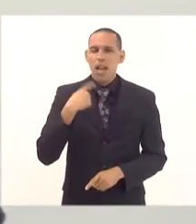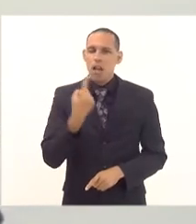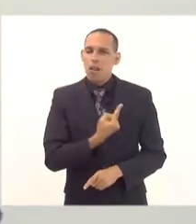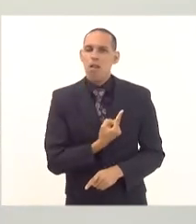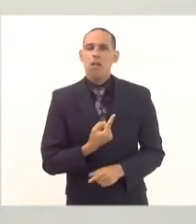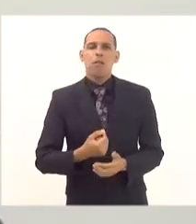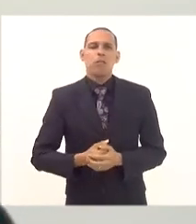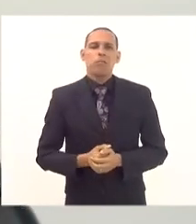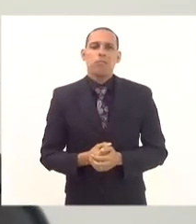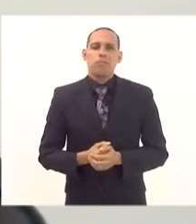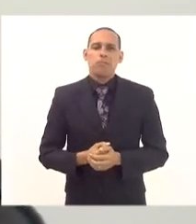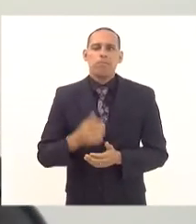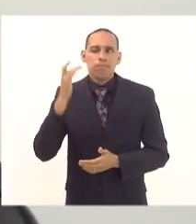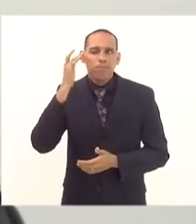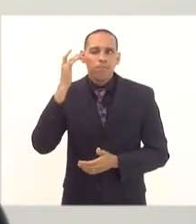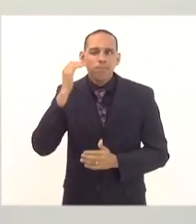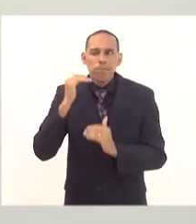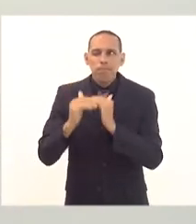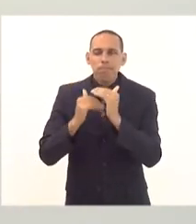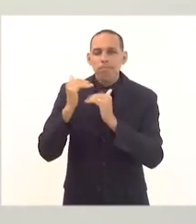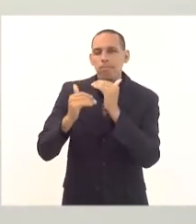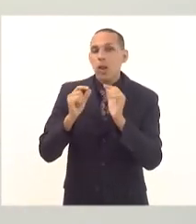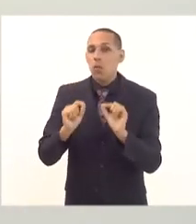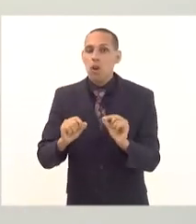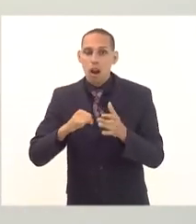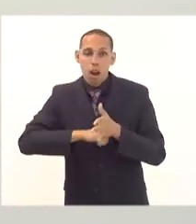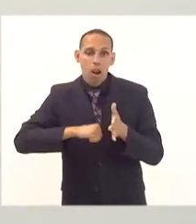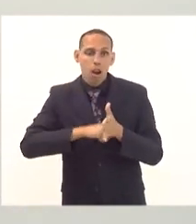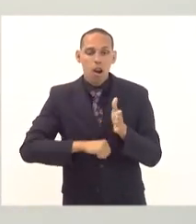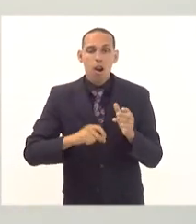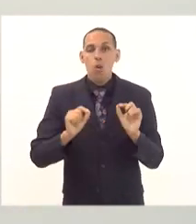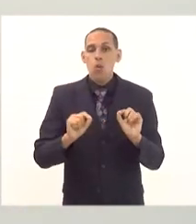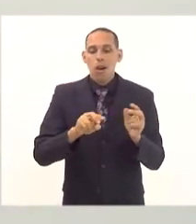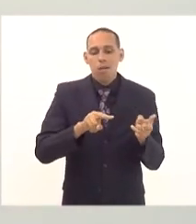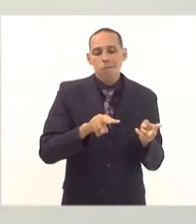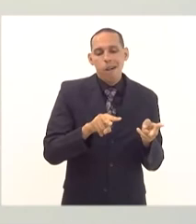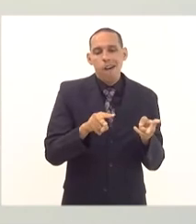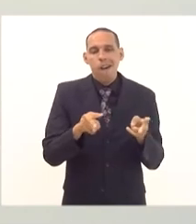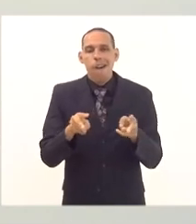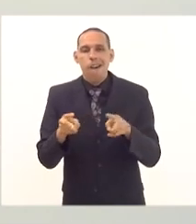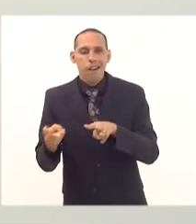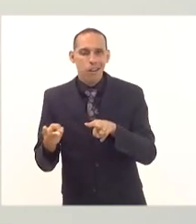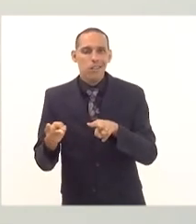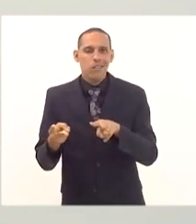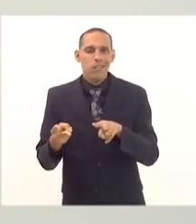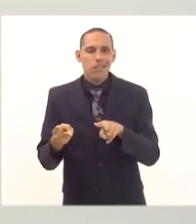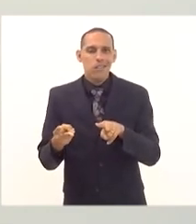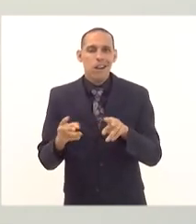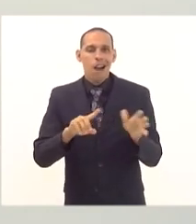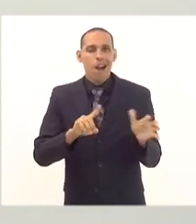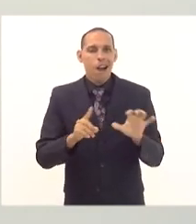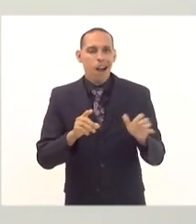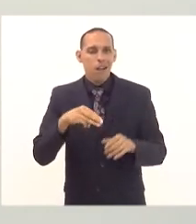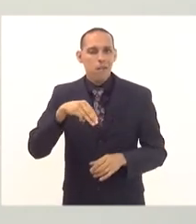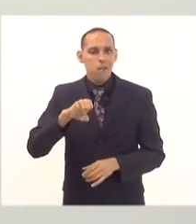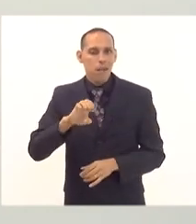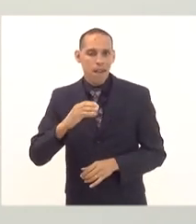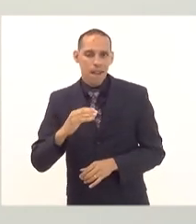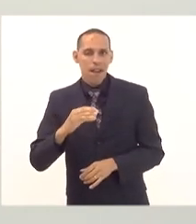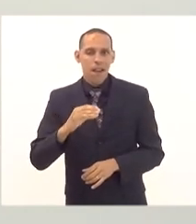amadurecendo é nós estamos na luta agora é pela migração né da Rádio Mec para